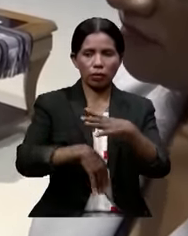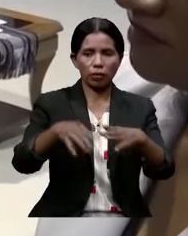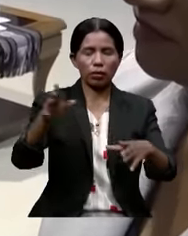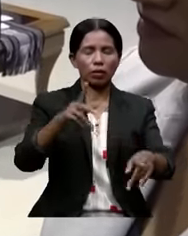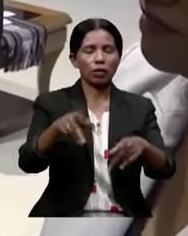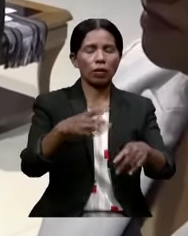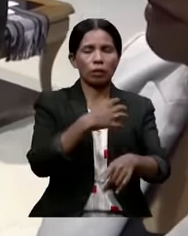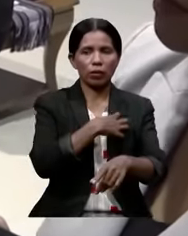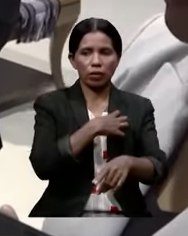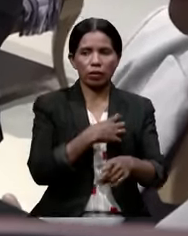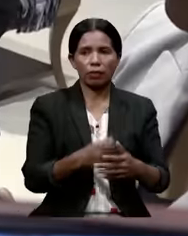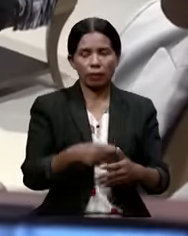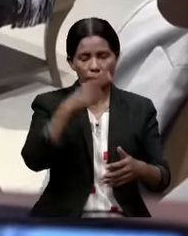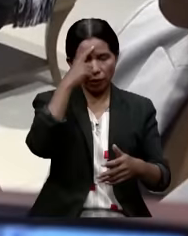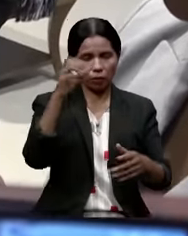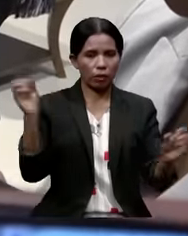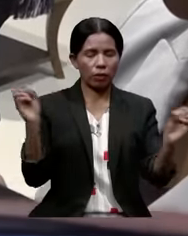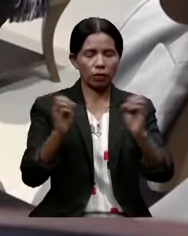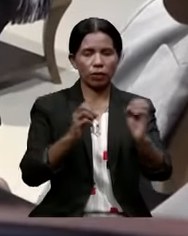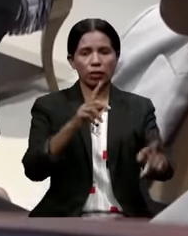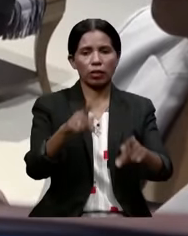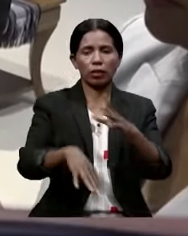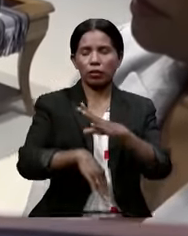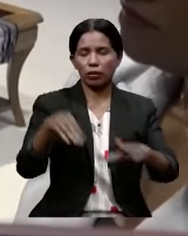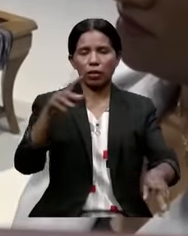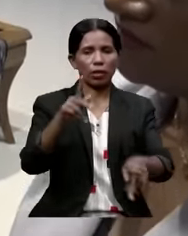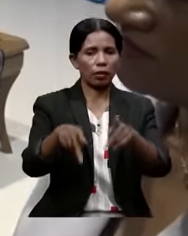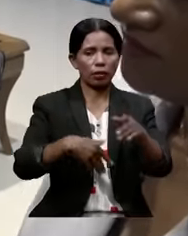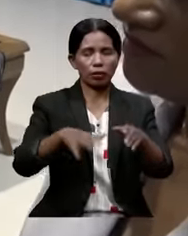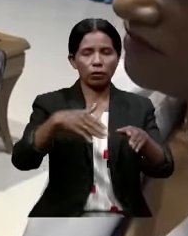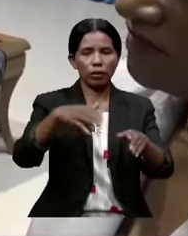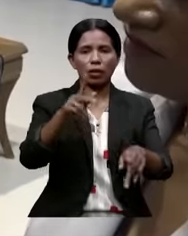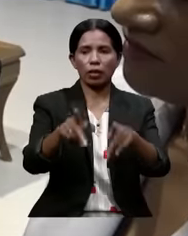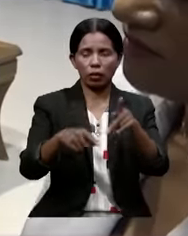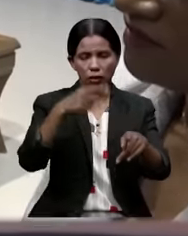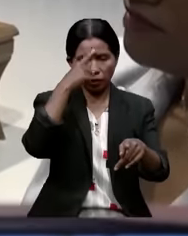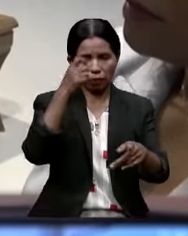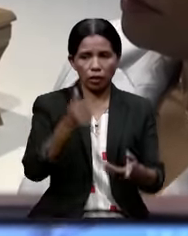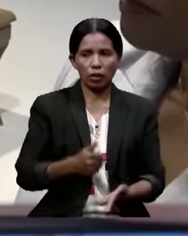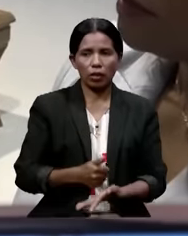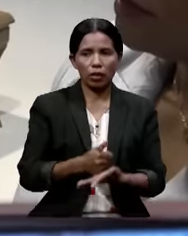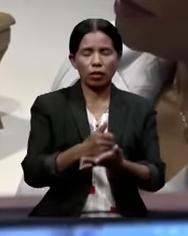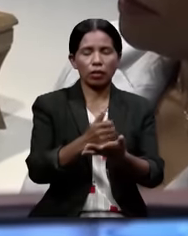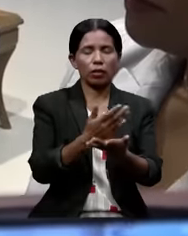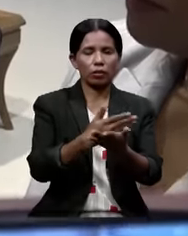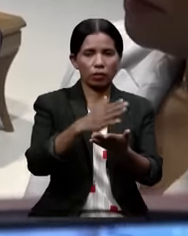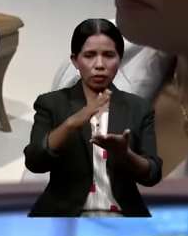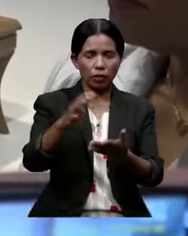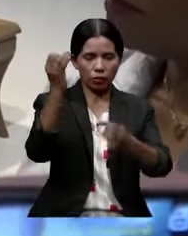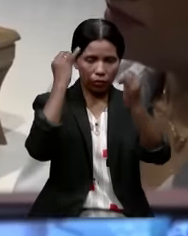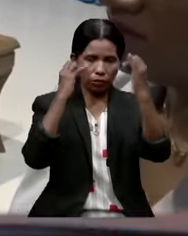polícia. Tanto na poeta, do Nissan e ema, né, tanto é tudo, né, a sensibilidade,